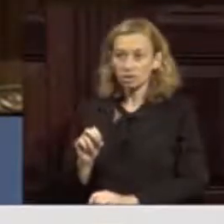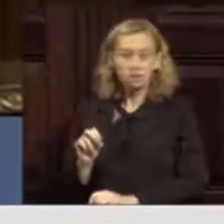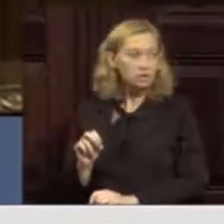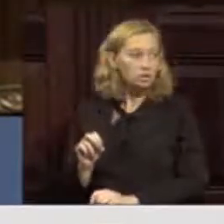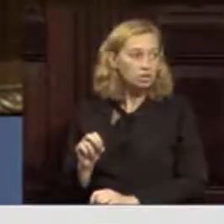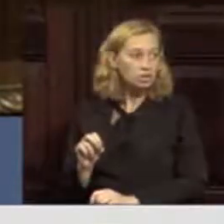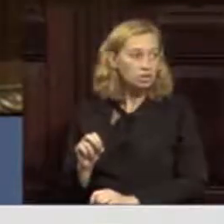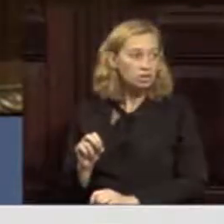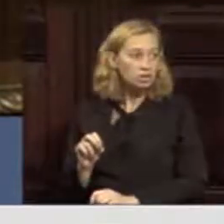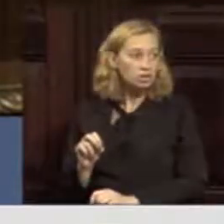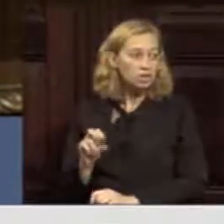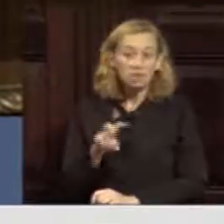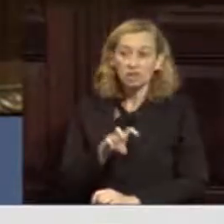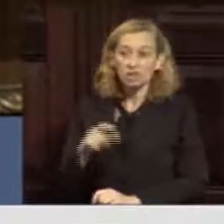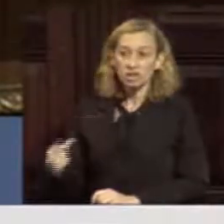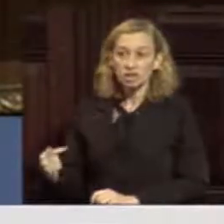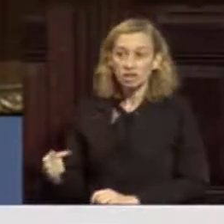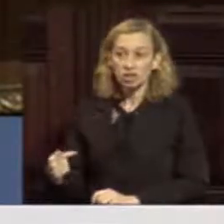57,